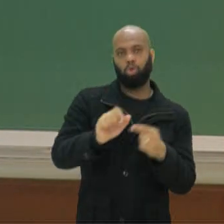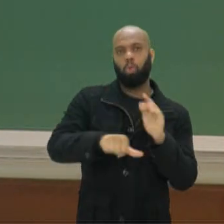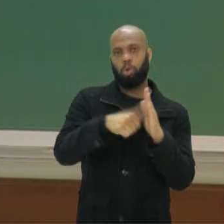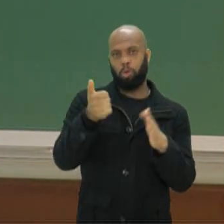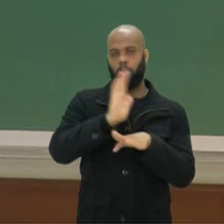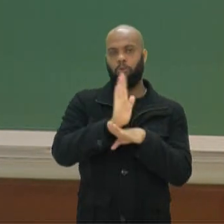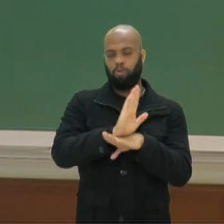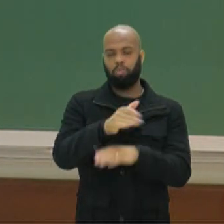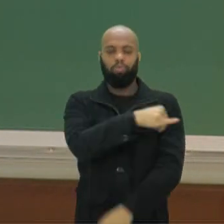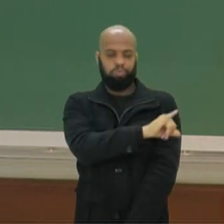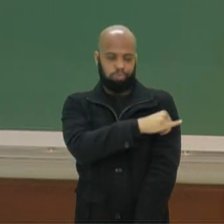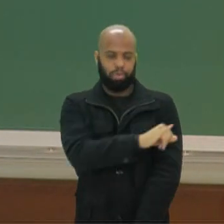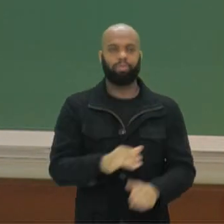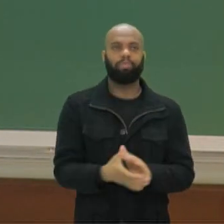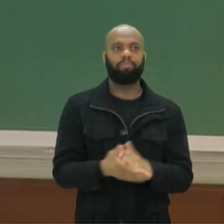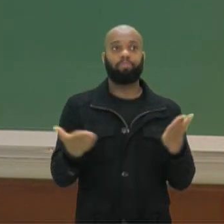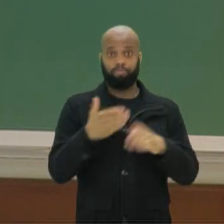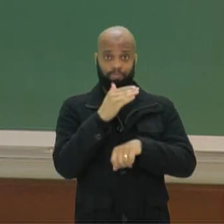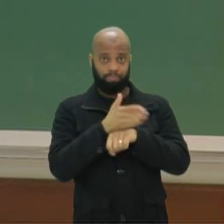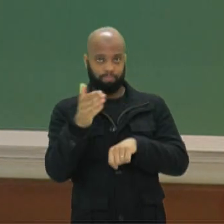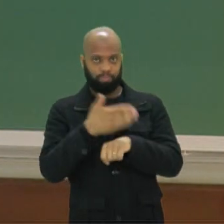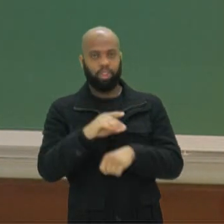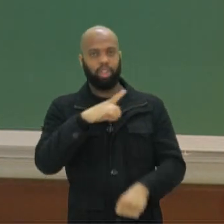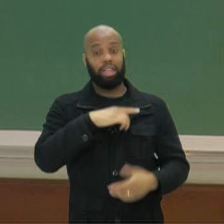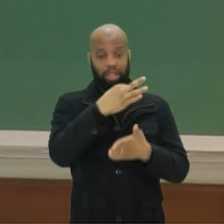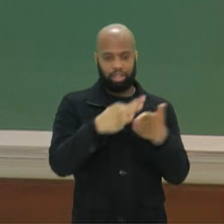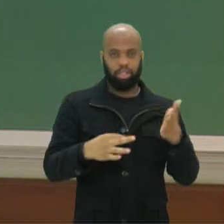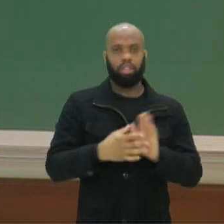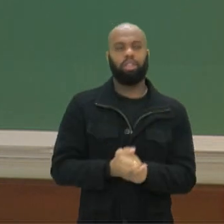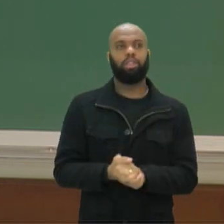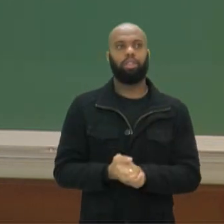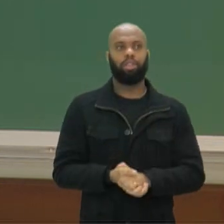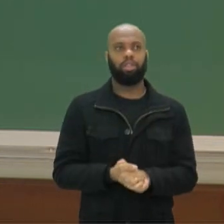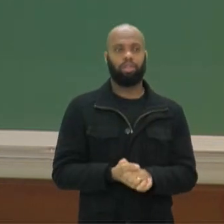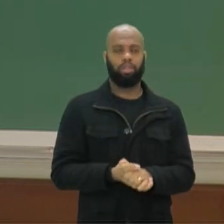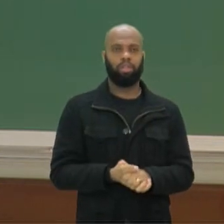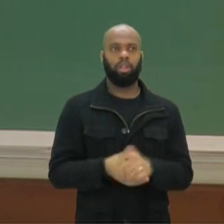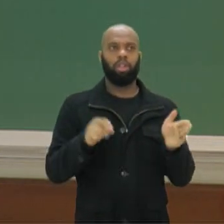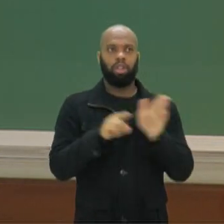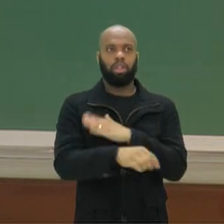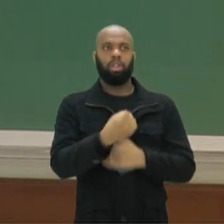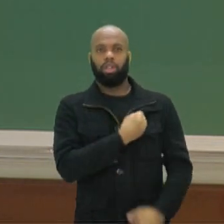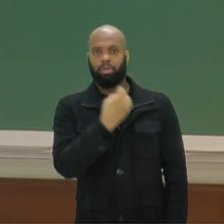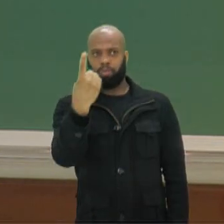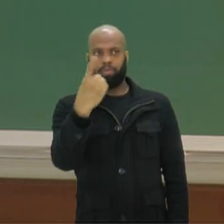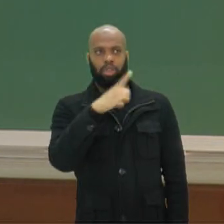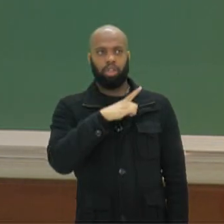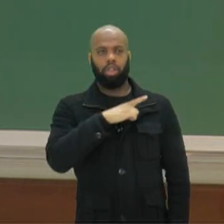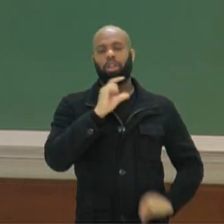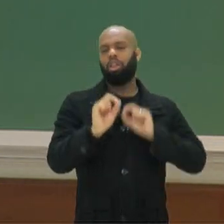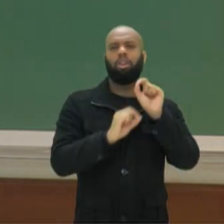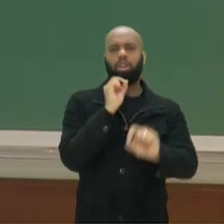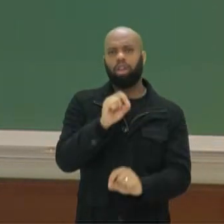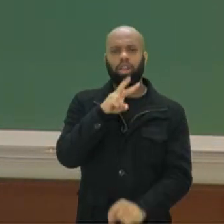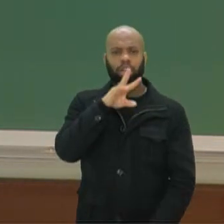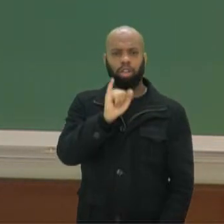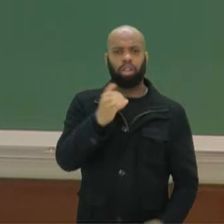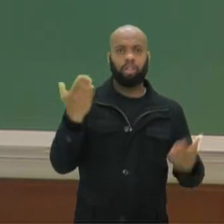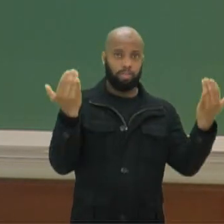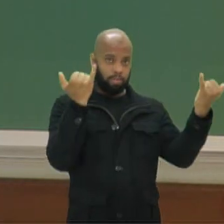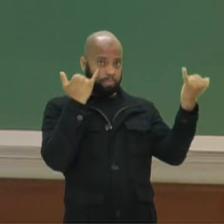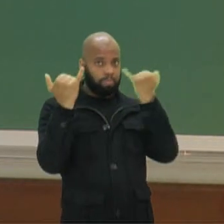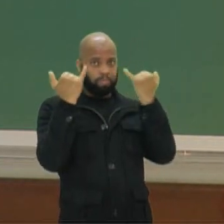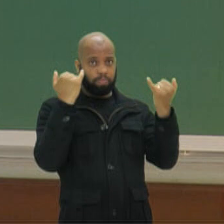ok? Bora praticar então agora esse texto. Reading for General Information. Aqui eu tenho uma atividade para